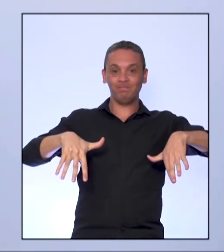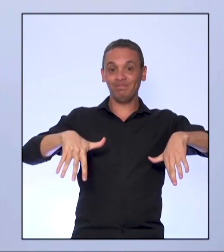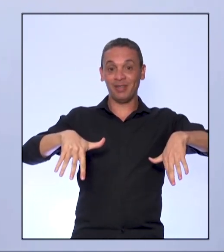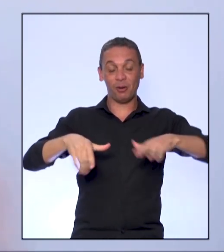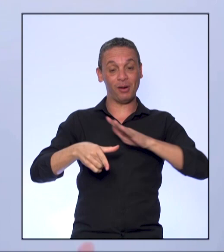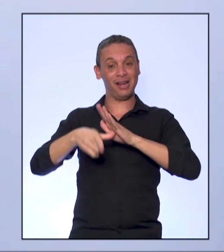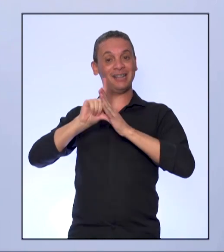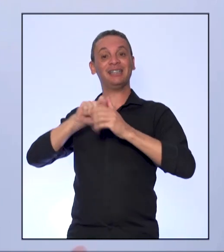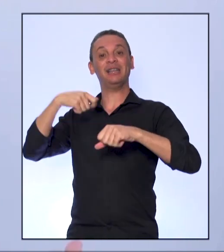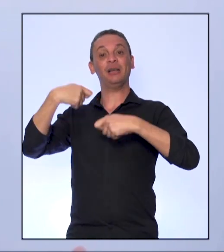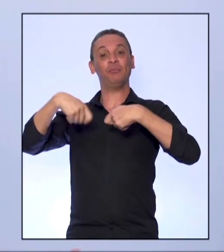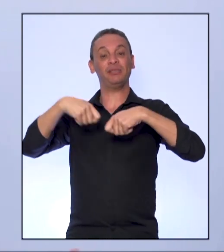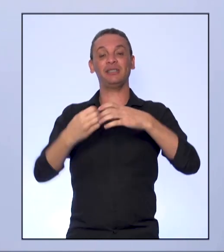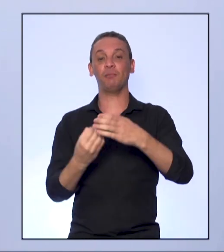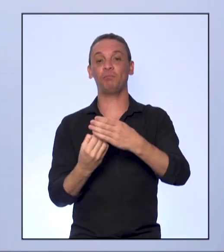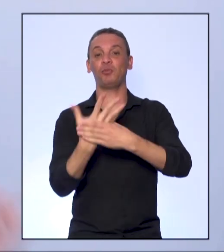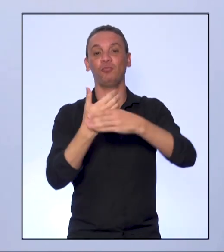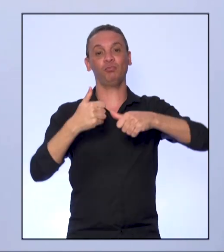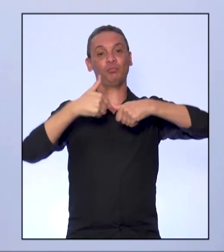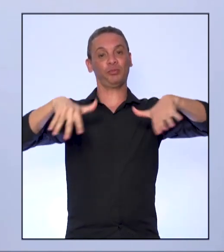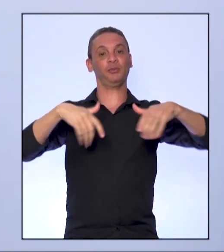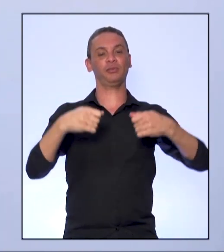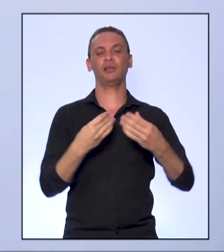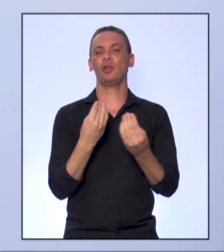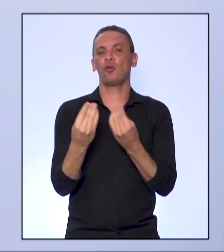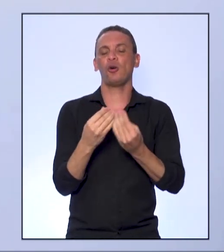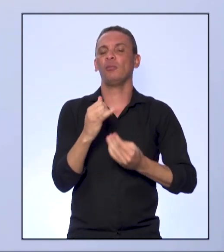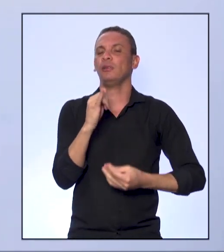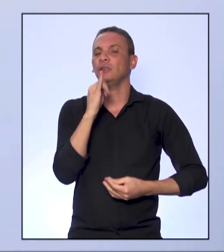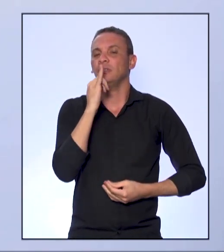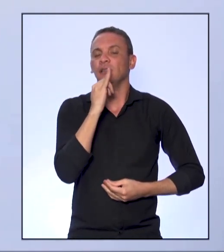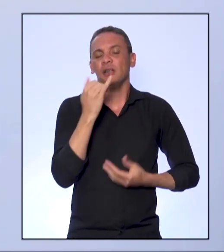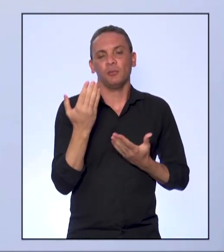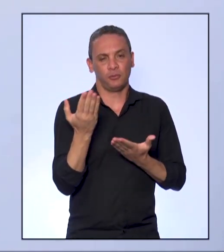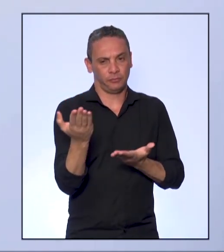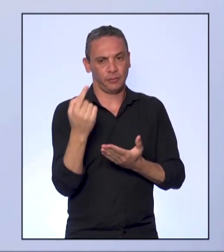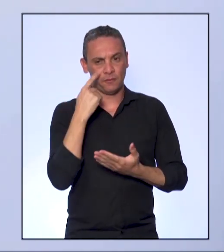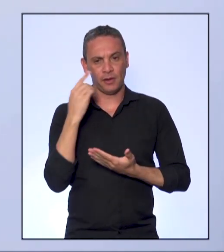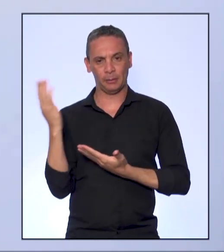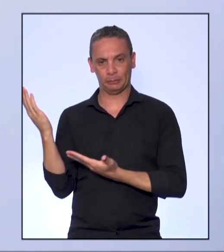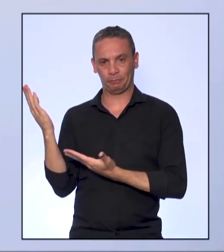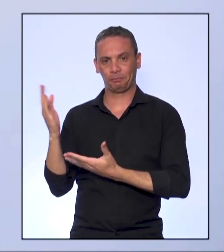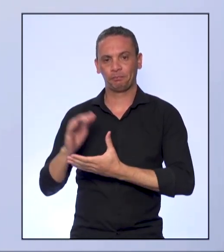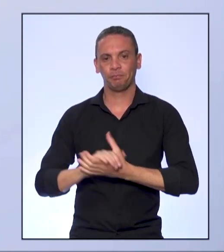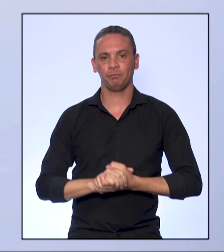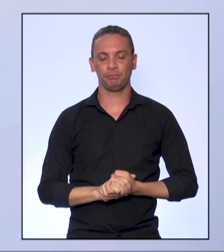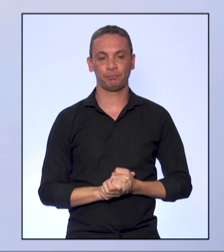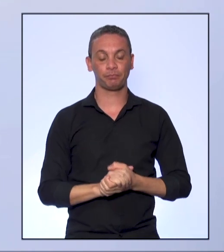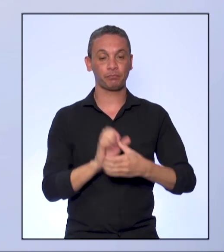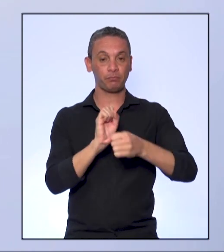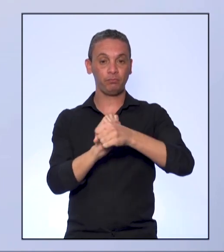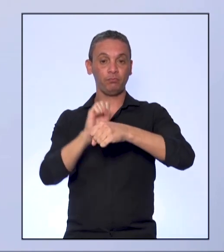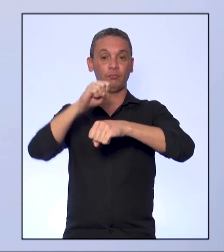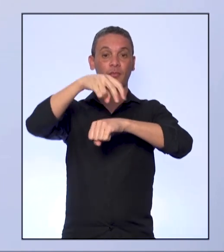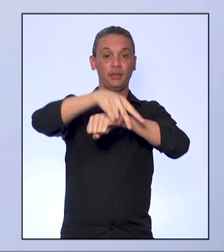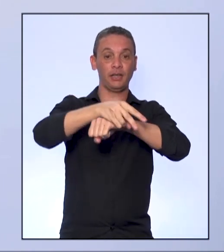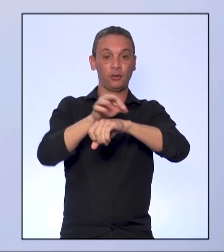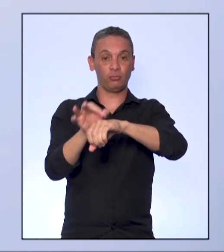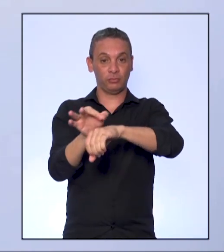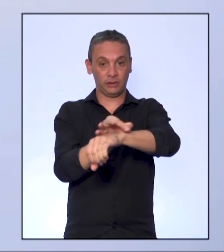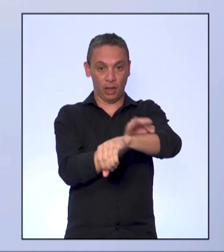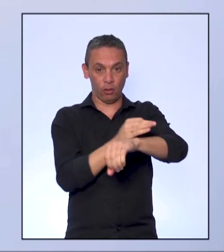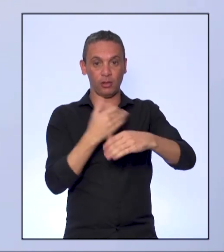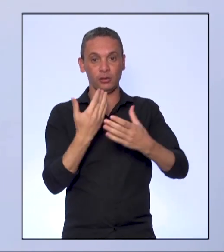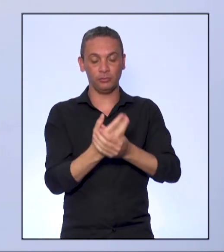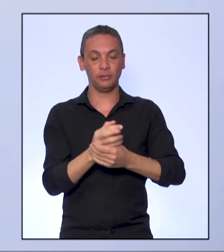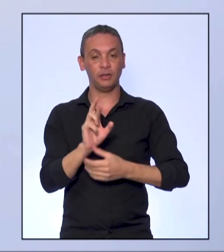precisa produzir um RNA mensageiro ainda. Como assim? Funciona mais ou menos assim, olha. Ele entra na célula, vou mostrar daqui a pouco.